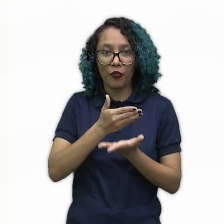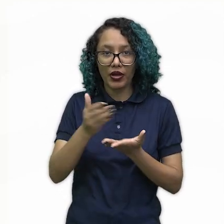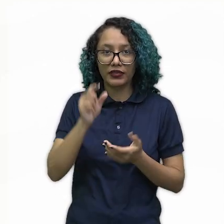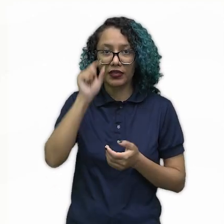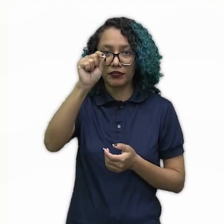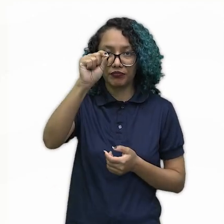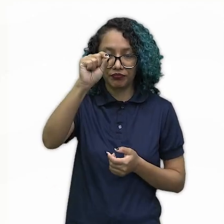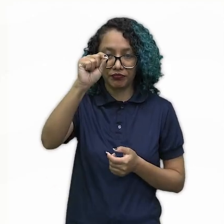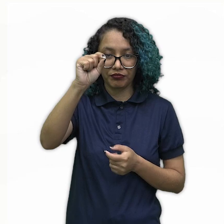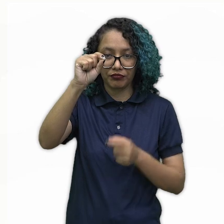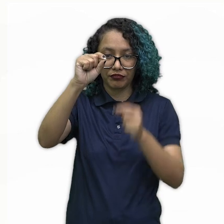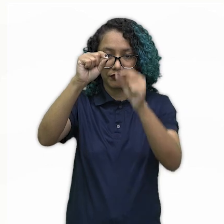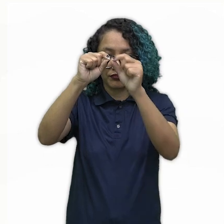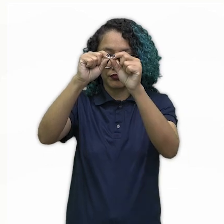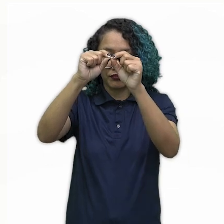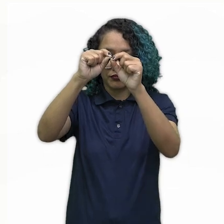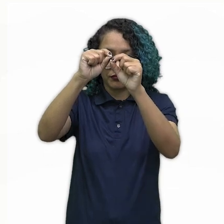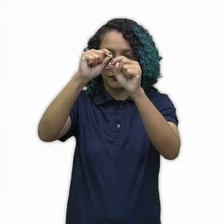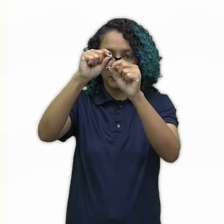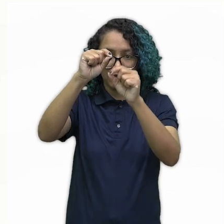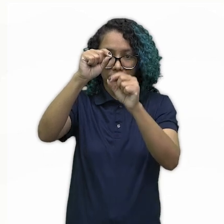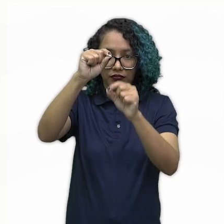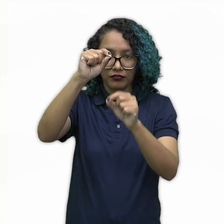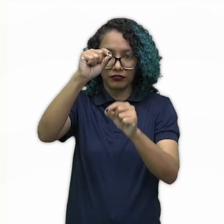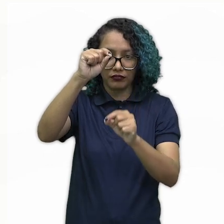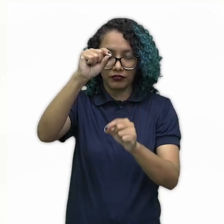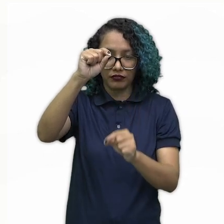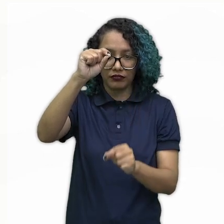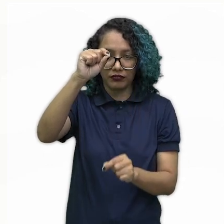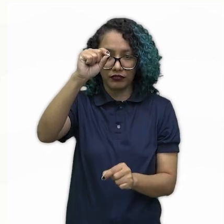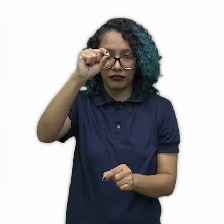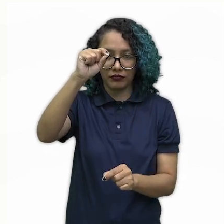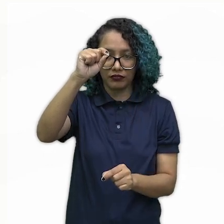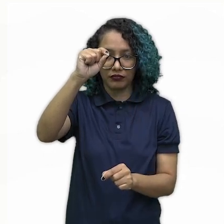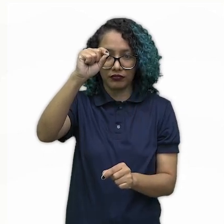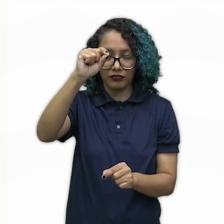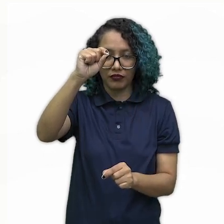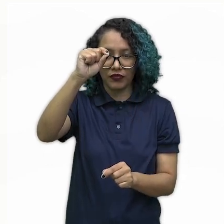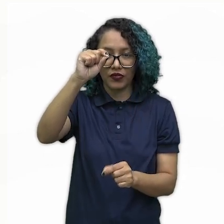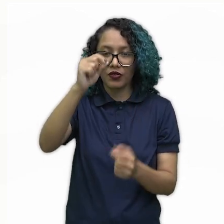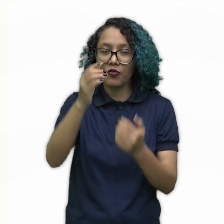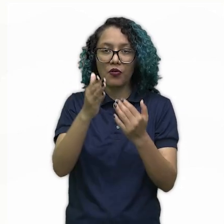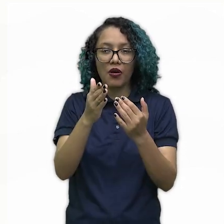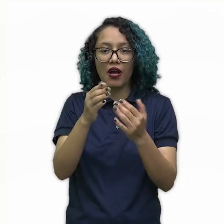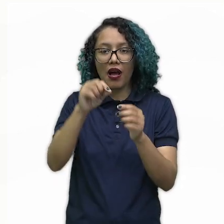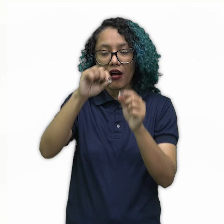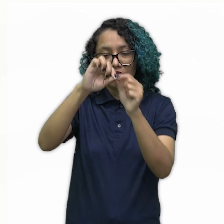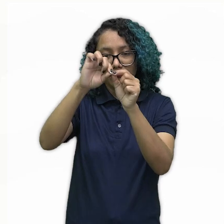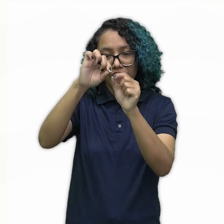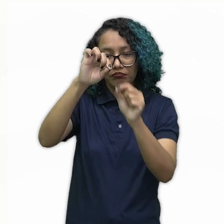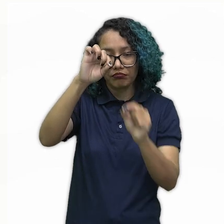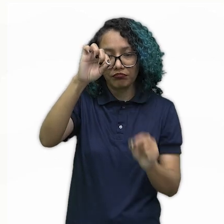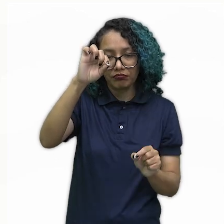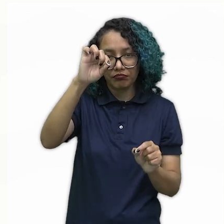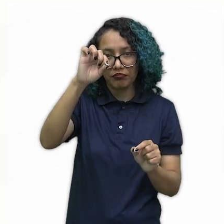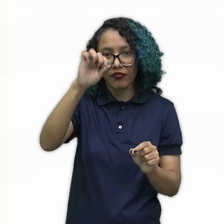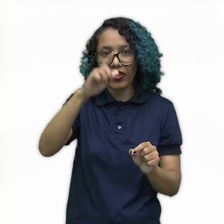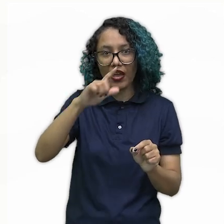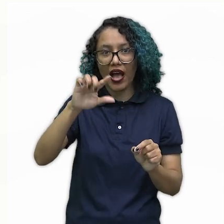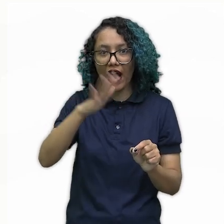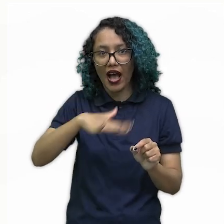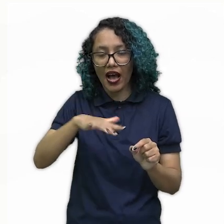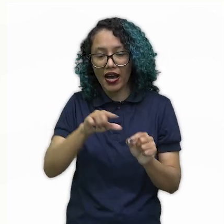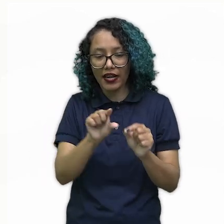vértice até um ponto na nossa circunferência aqui do nosso círculo da